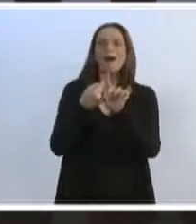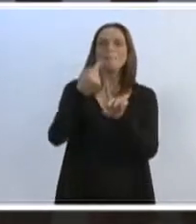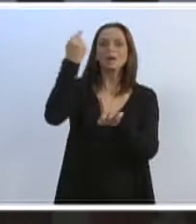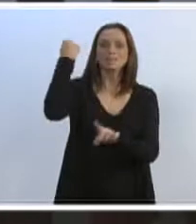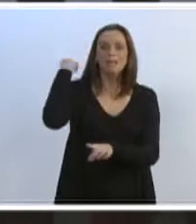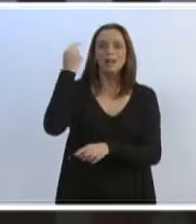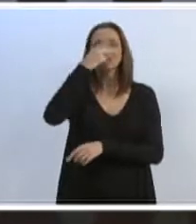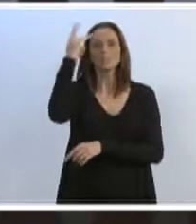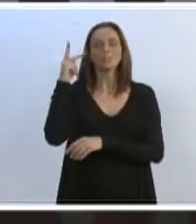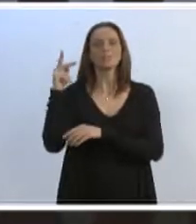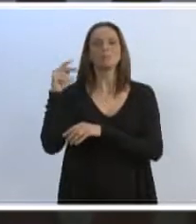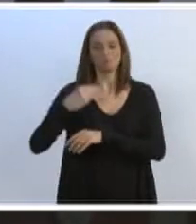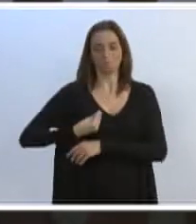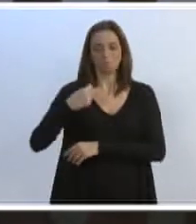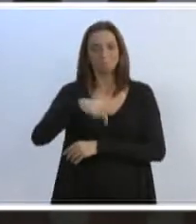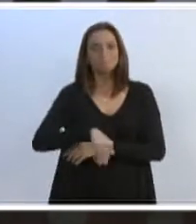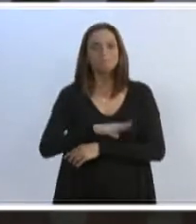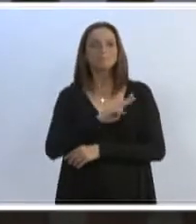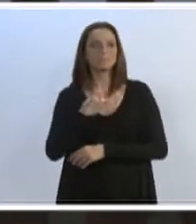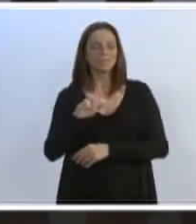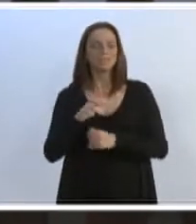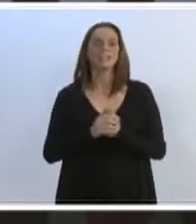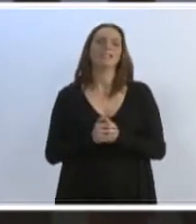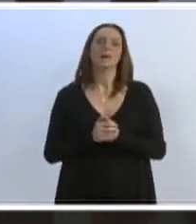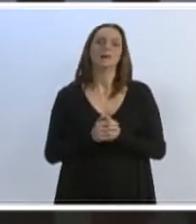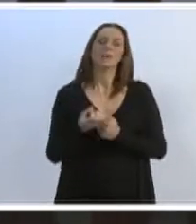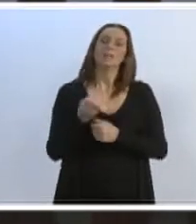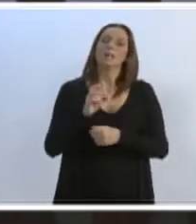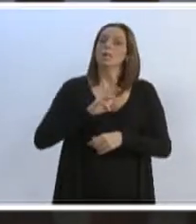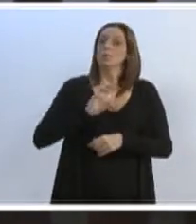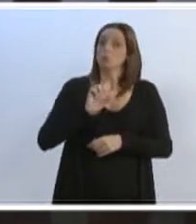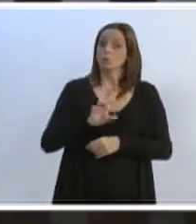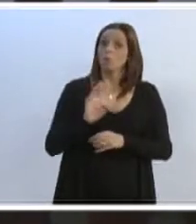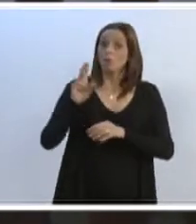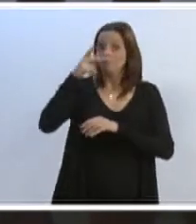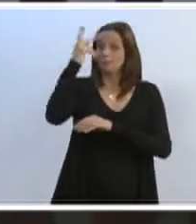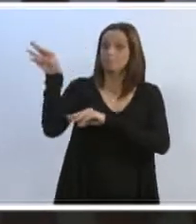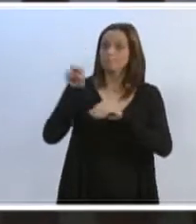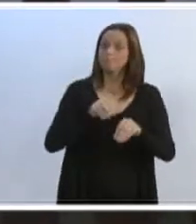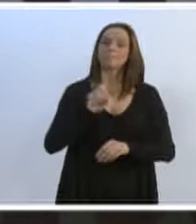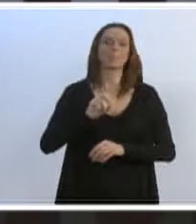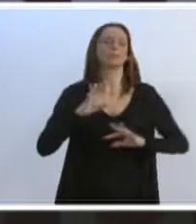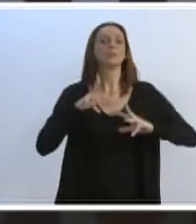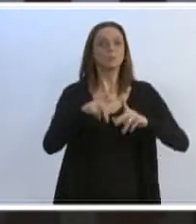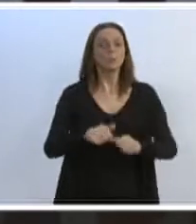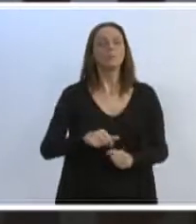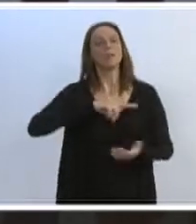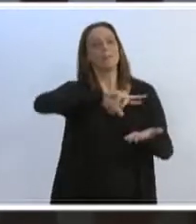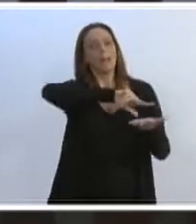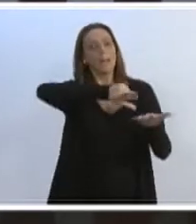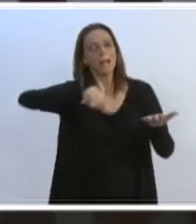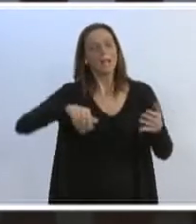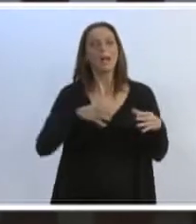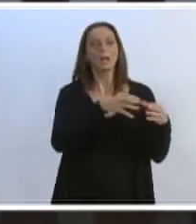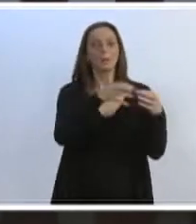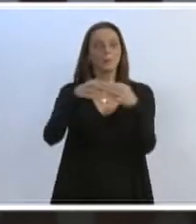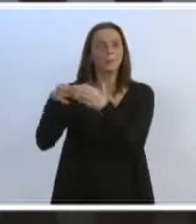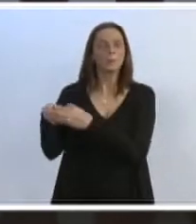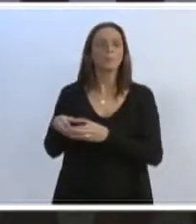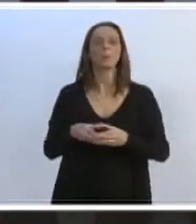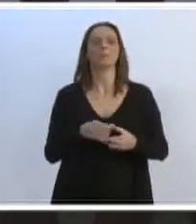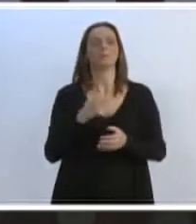ser aquela que cuida, né, dos documentos do arquivo histórico, uma vez que o incêndio de 1958 tinha